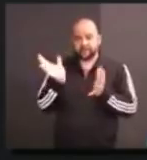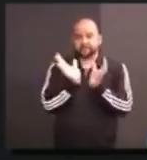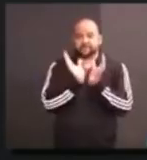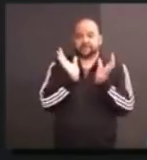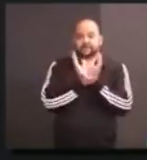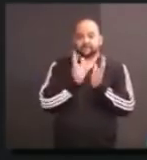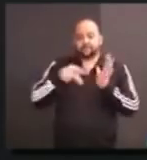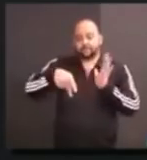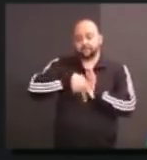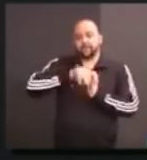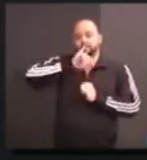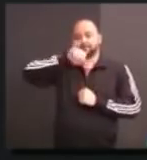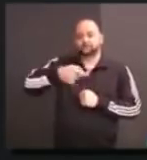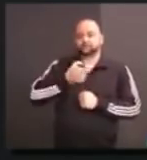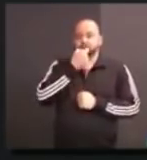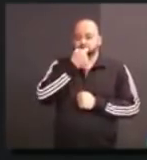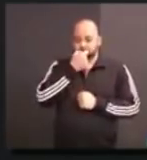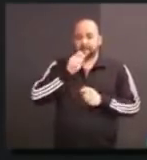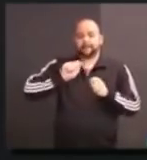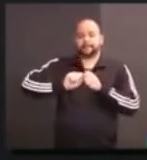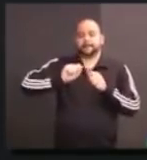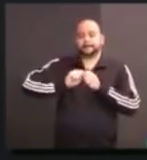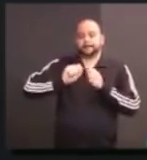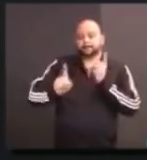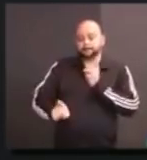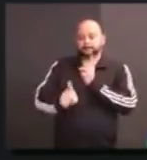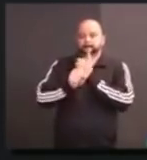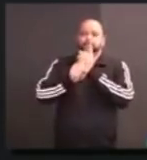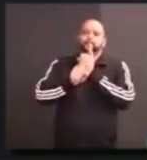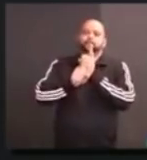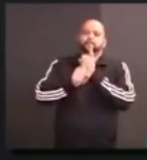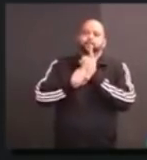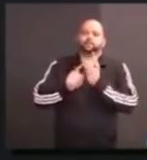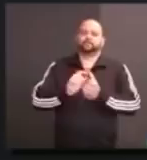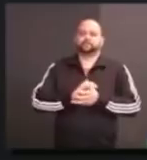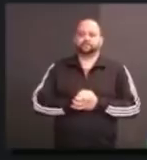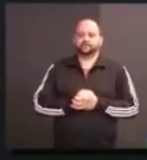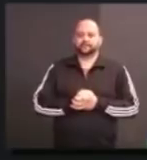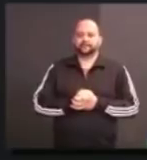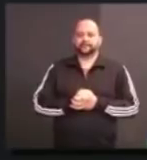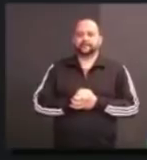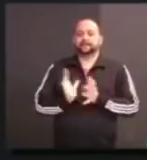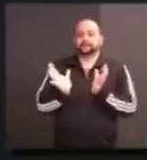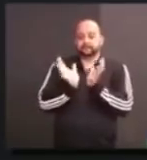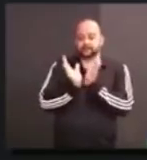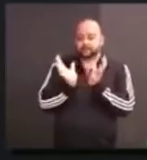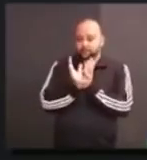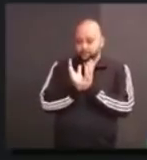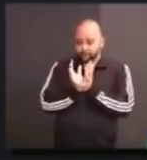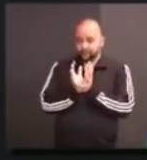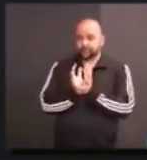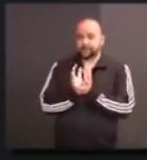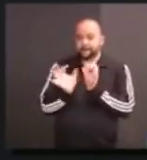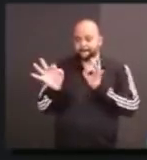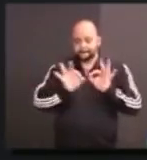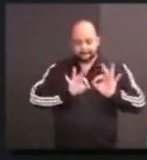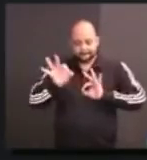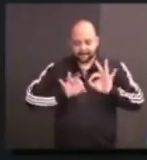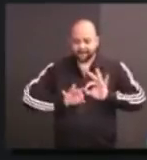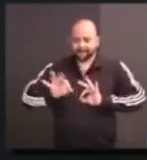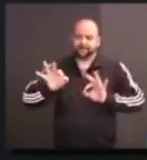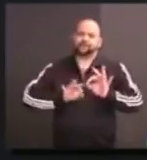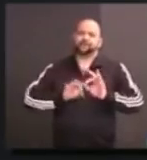Jundiaí, que fez esse encontro. Essa equipe do Círculo.